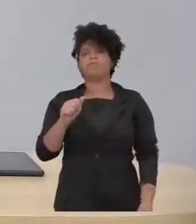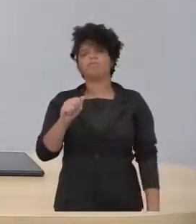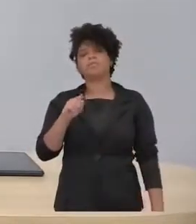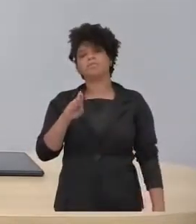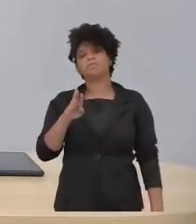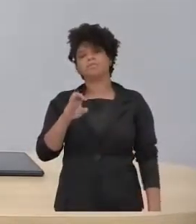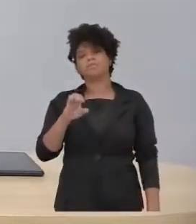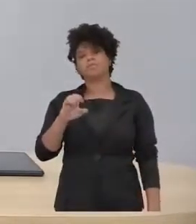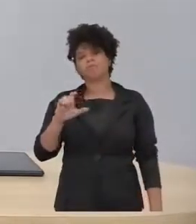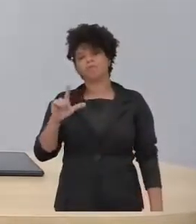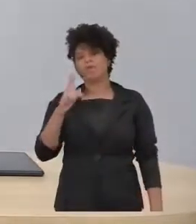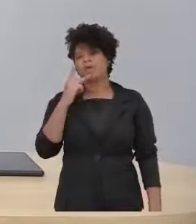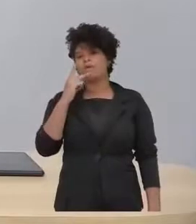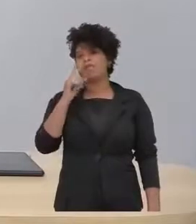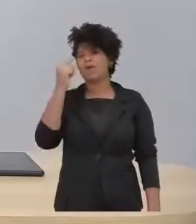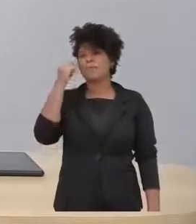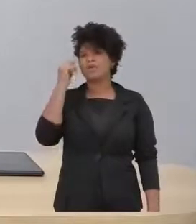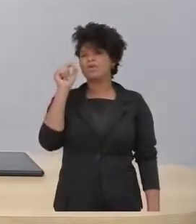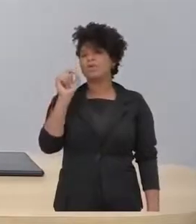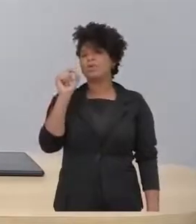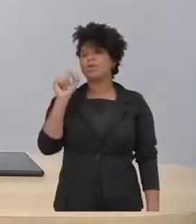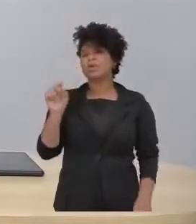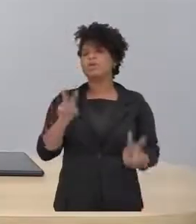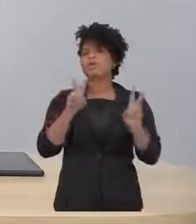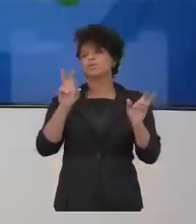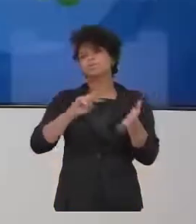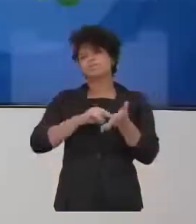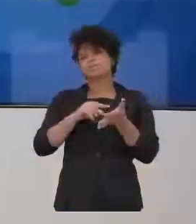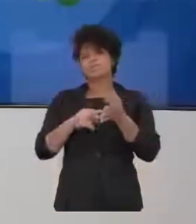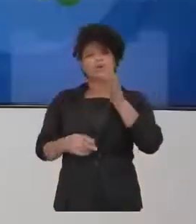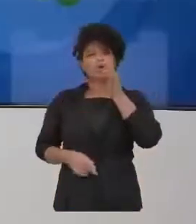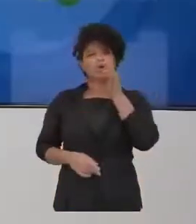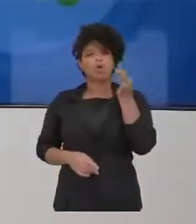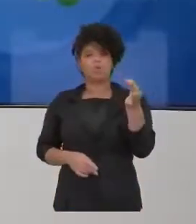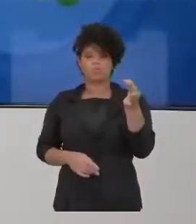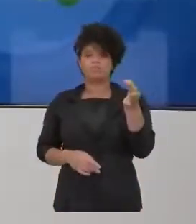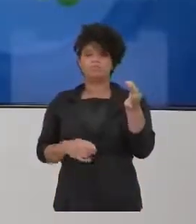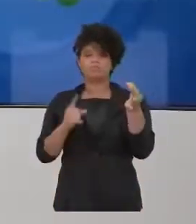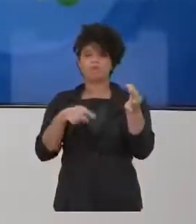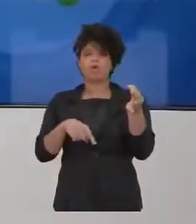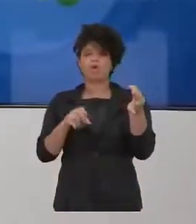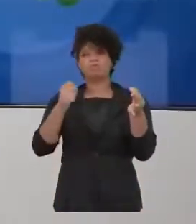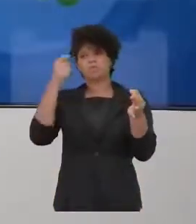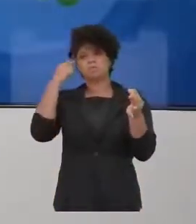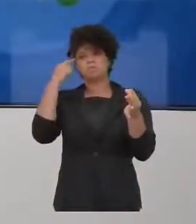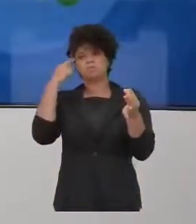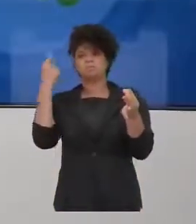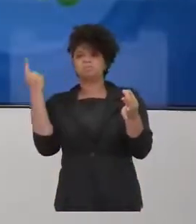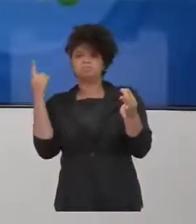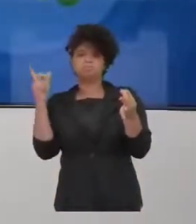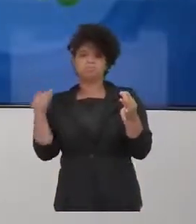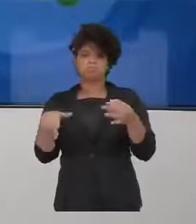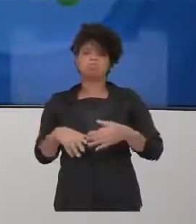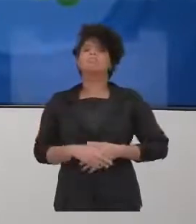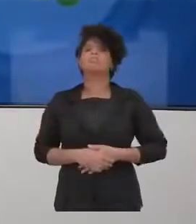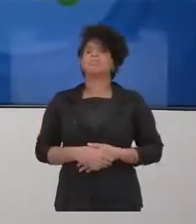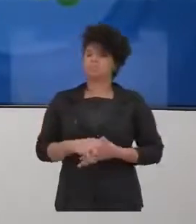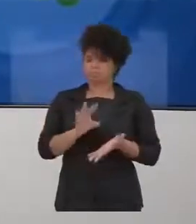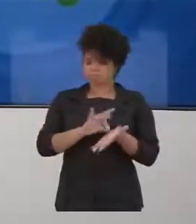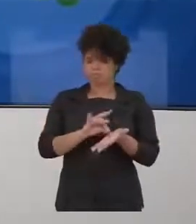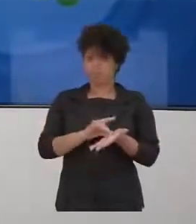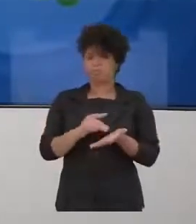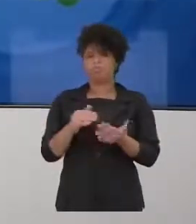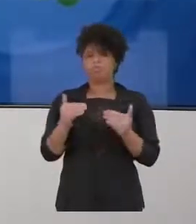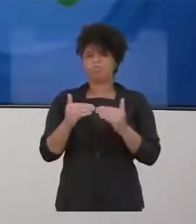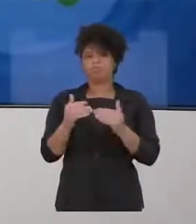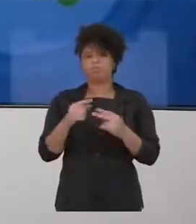você pensa, né, sobre um assunto, sobre um ponto de vista. Então, é o seu pensamento, seu posicionamento, né, professor Mauro? Olha, concordo com